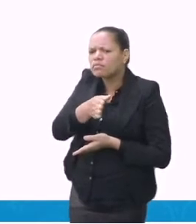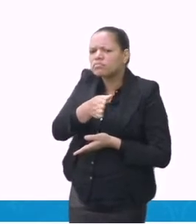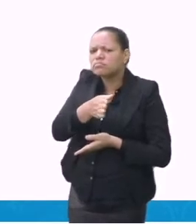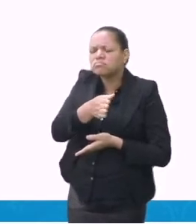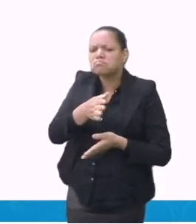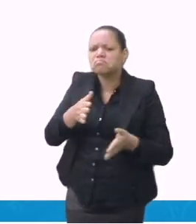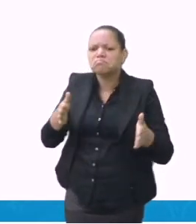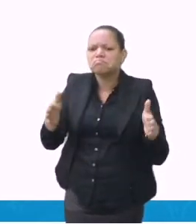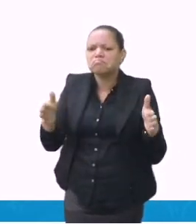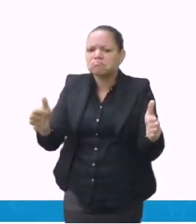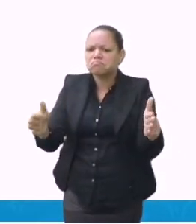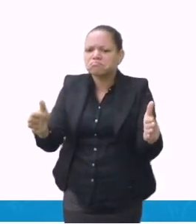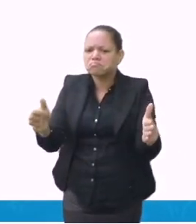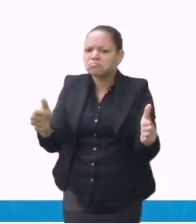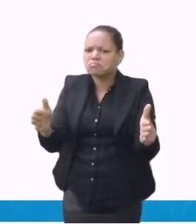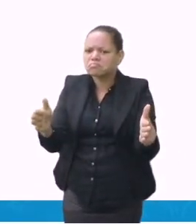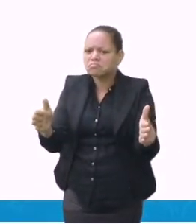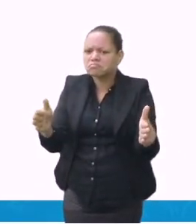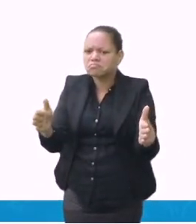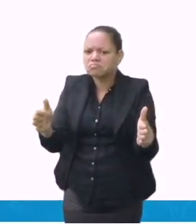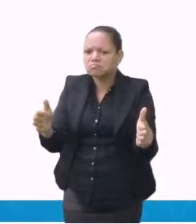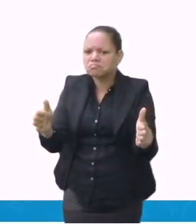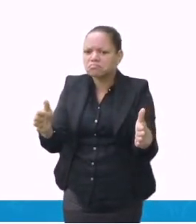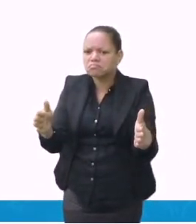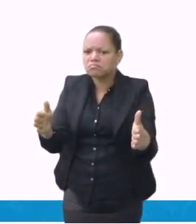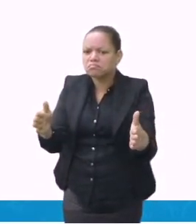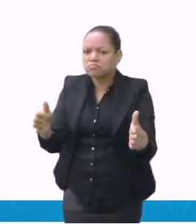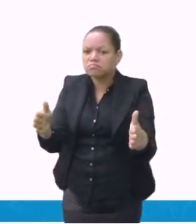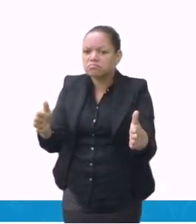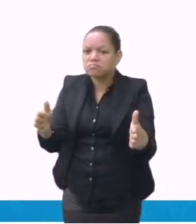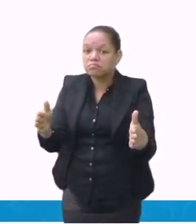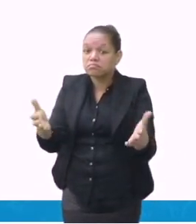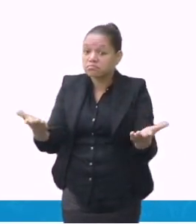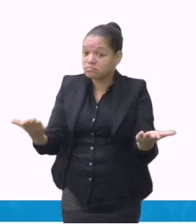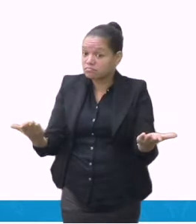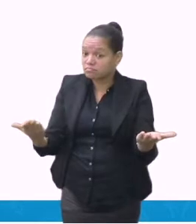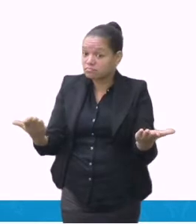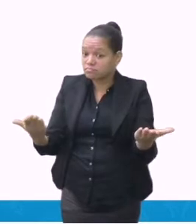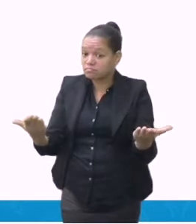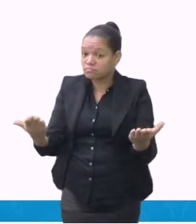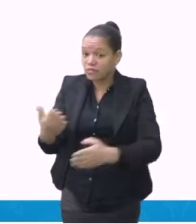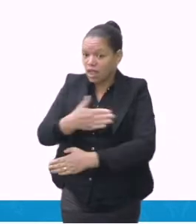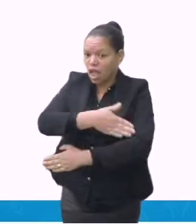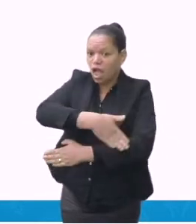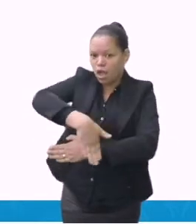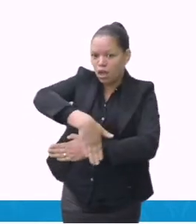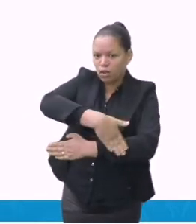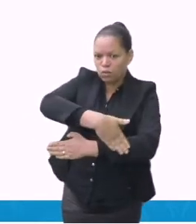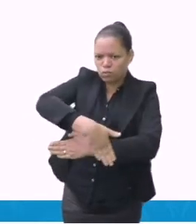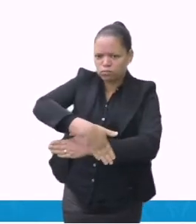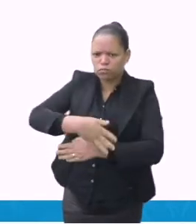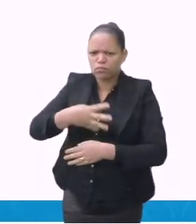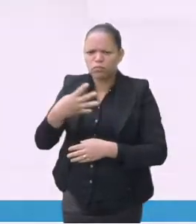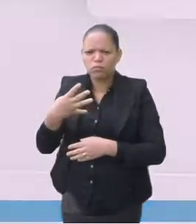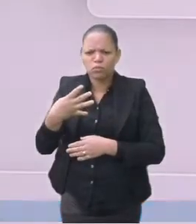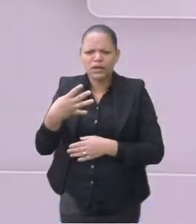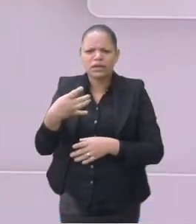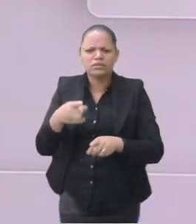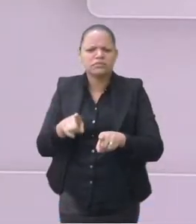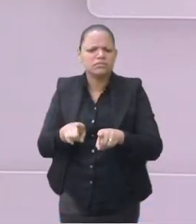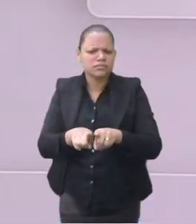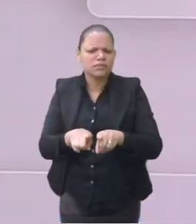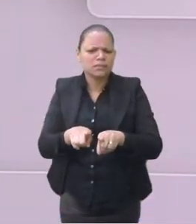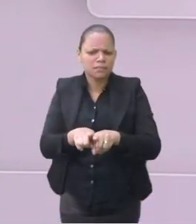momento essa Rua 4 vai se encontrar com a Rua 3, ok? Em algum momento elas vão